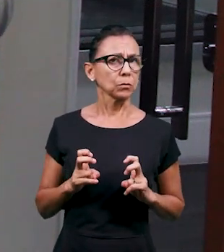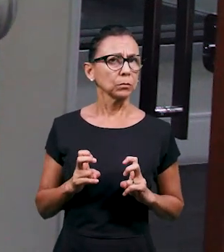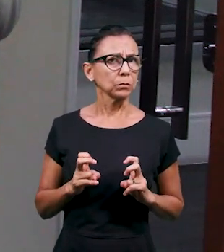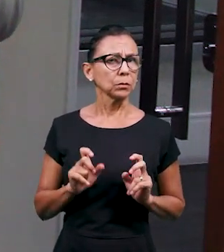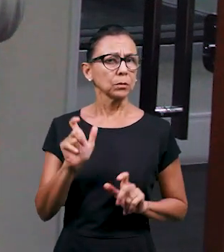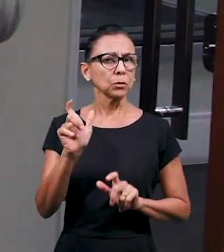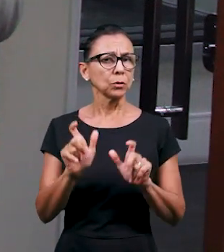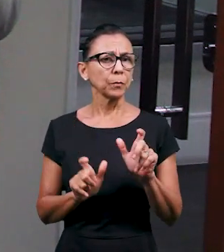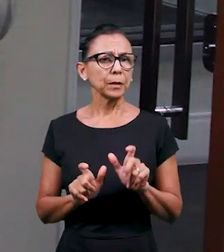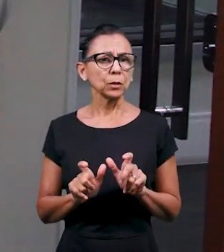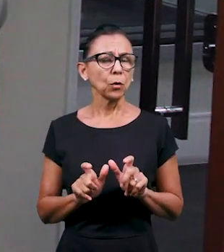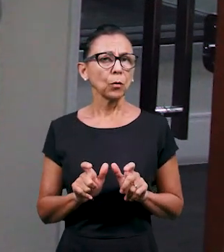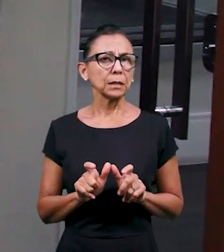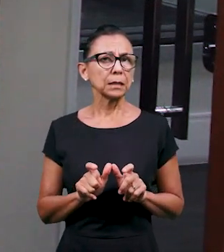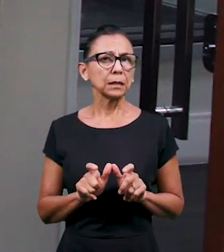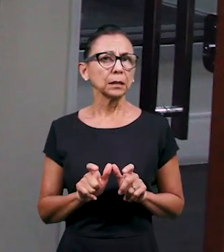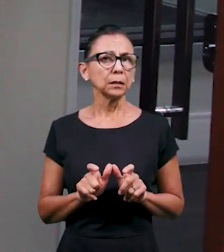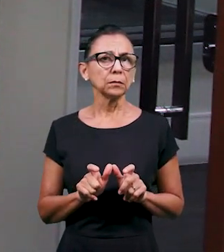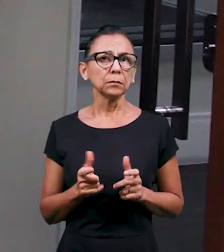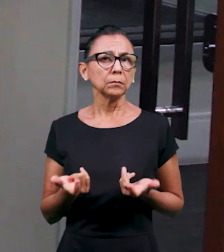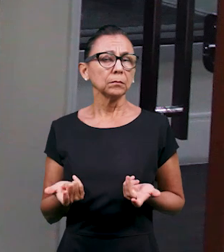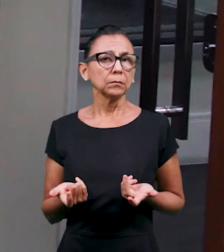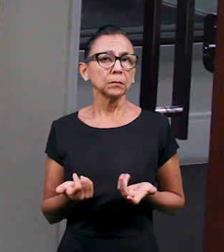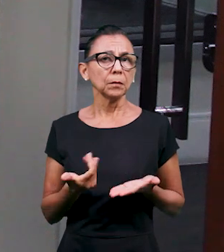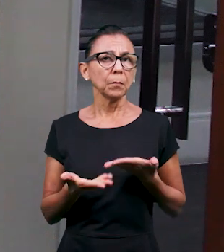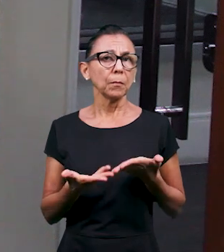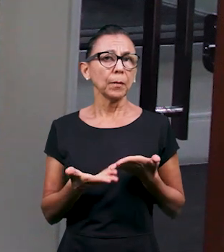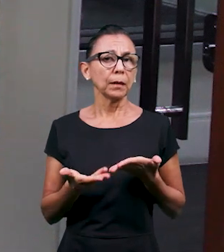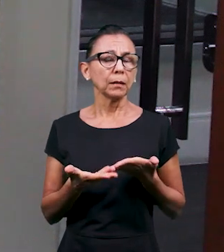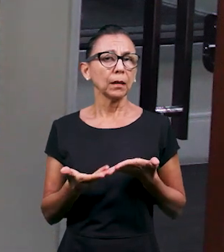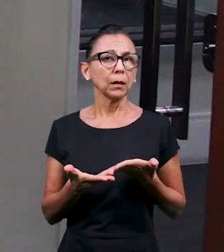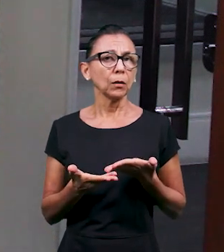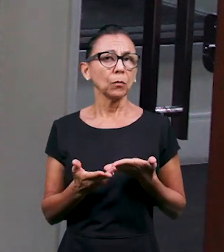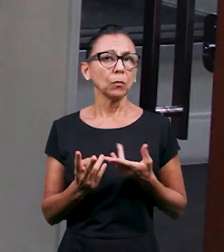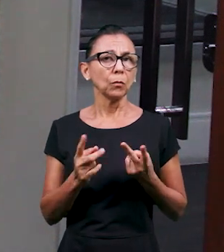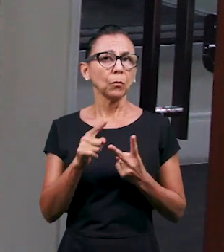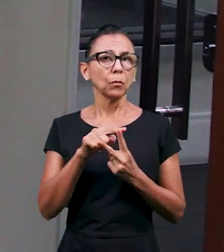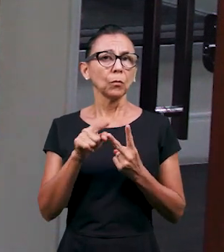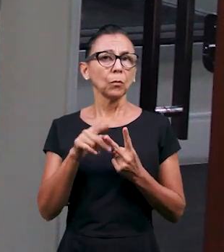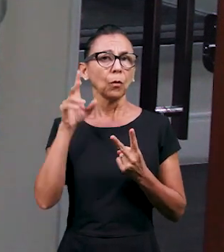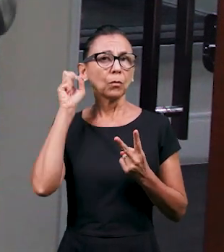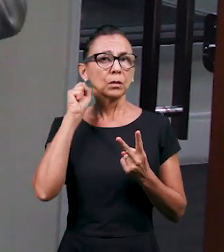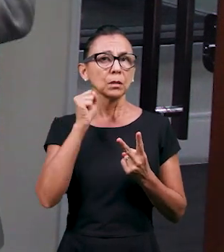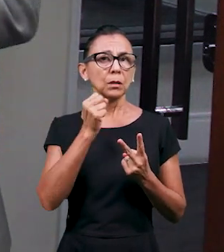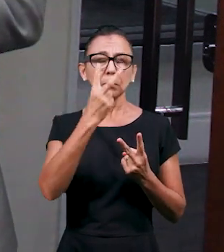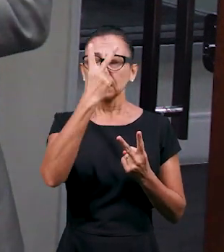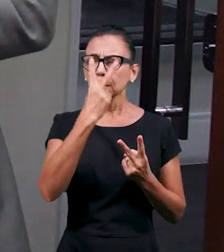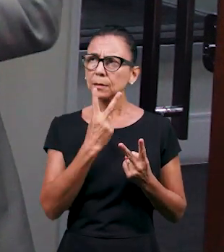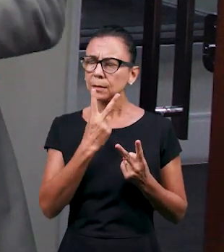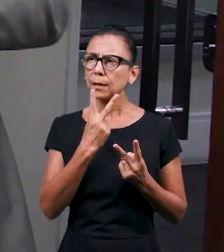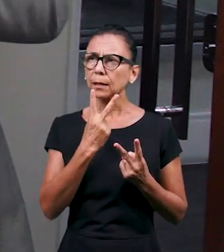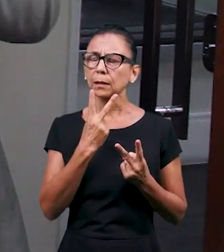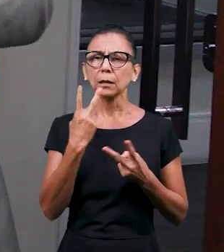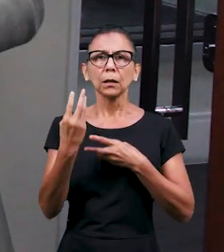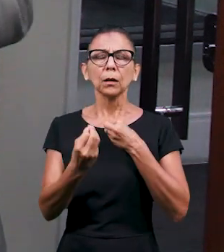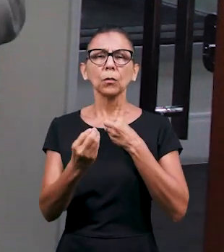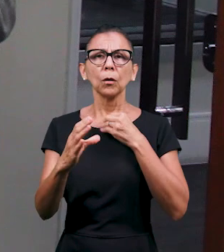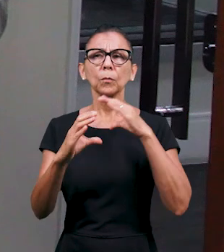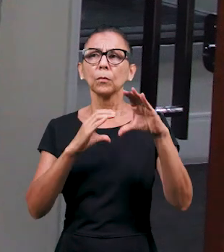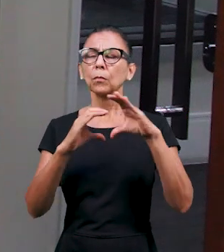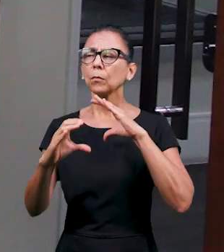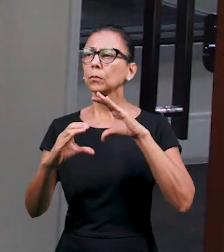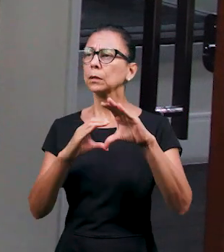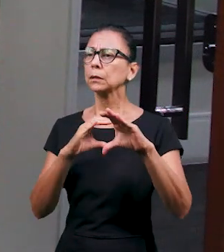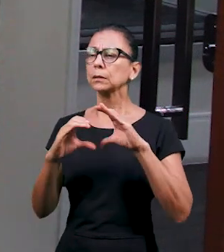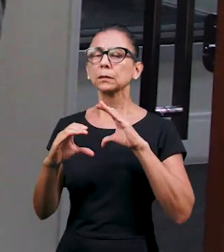de pessoas que não podem usar nenhum desses dois recursos, que são recursos muito básicos na comunicação. Então, como é que a gente se comunica com